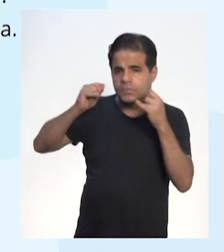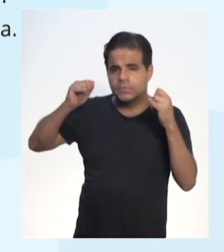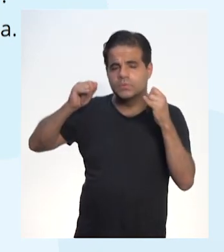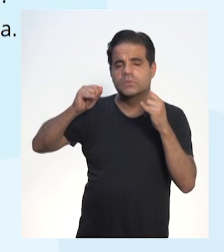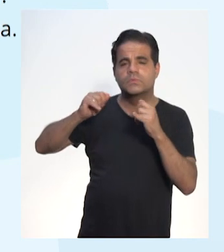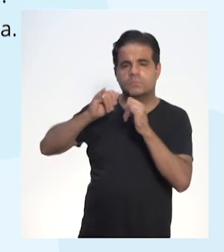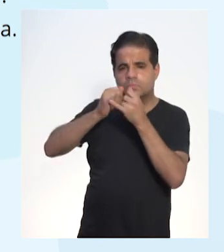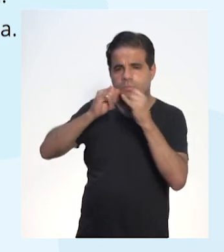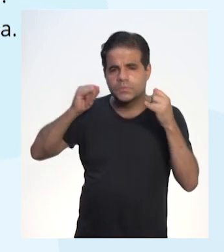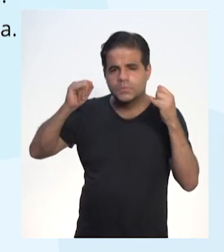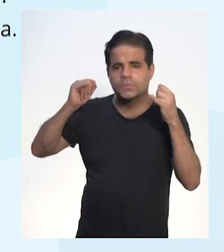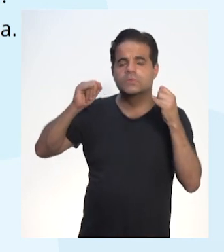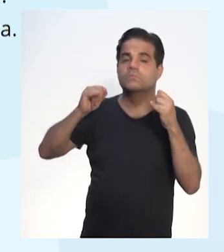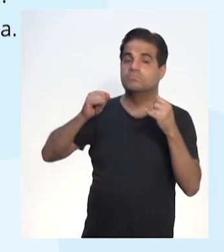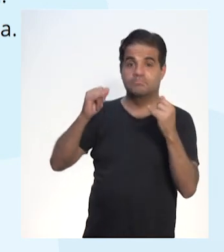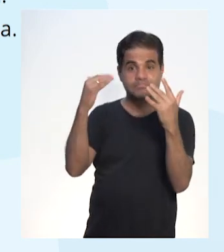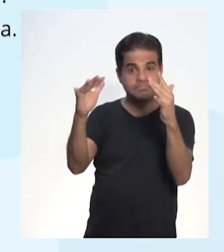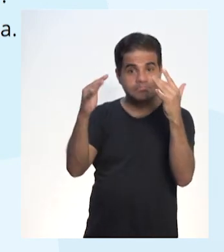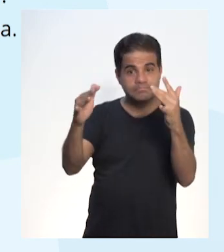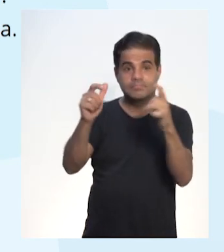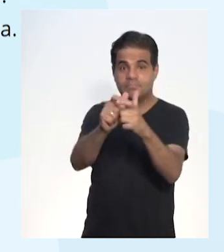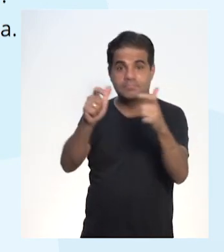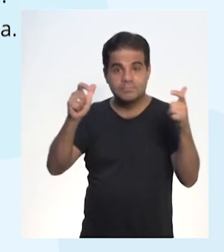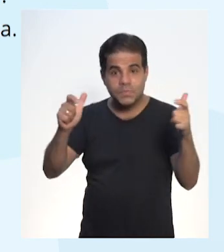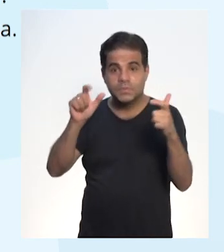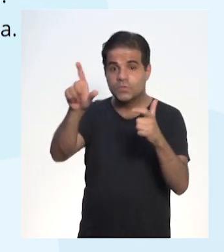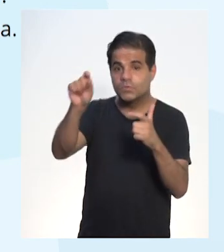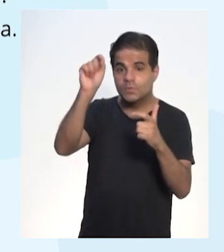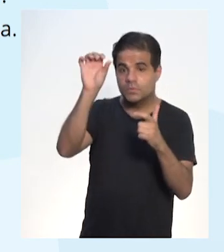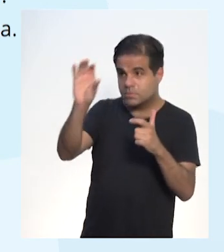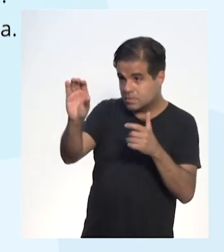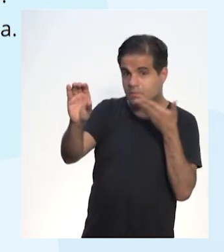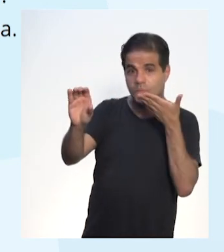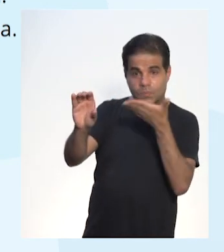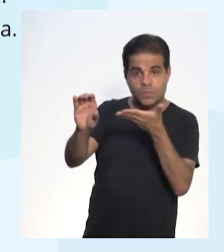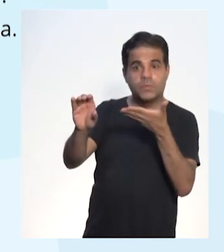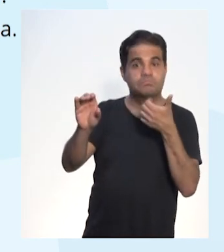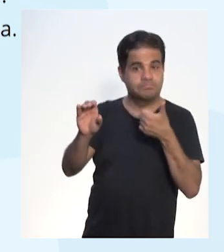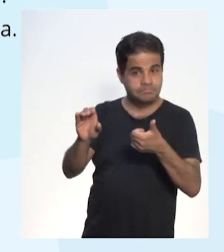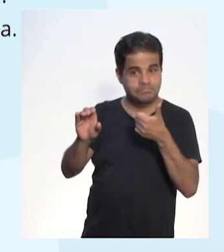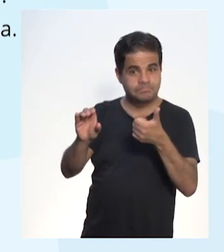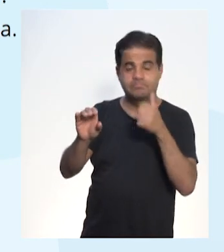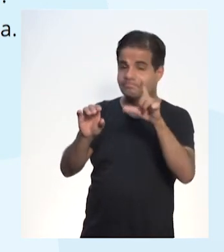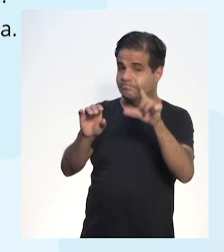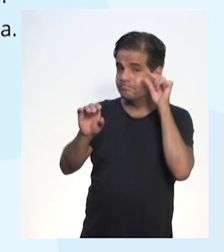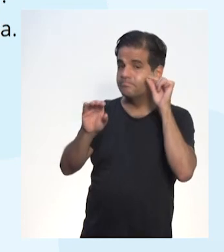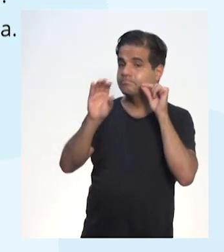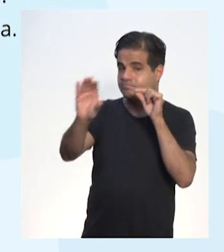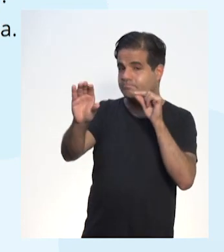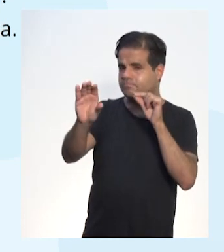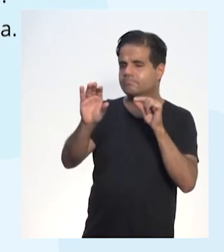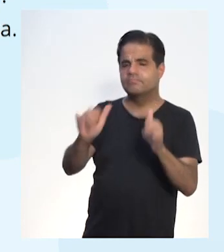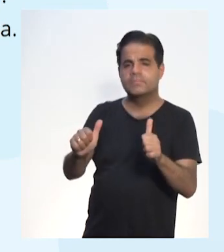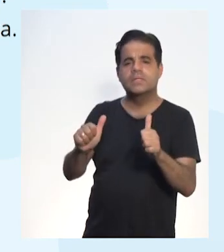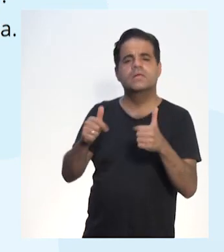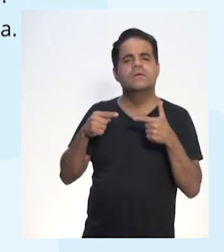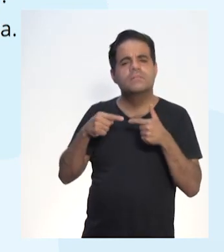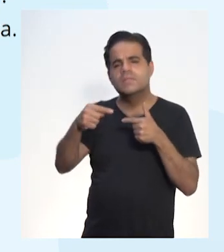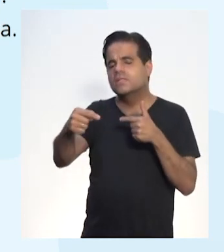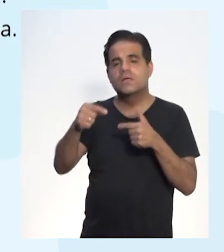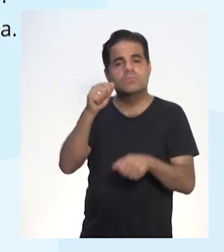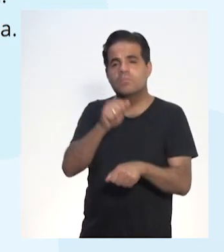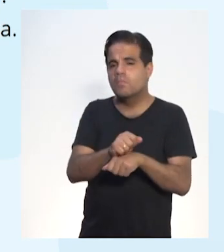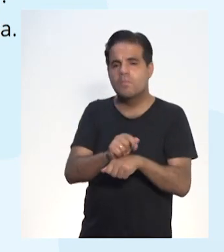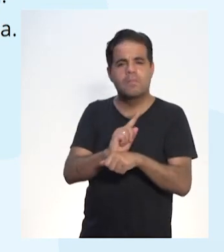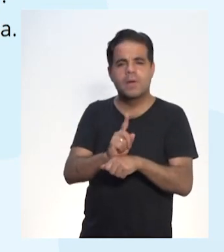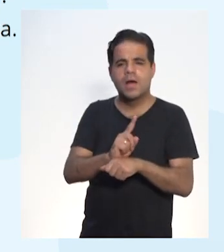elétrica. Em energia elétrica. Parabéns. A maioria escolheu C aqui, né, Giba? Isso. A maioria aqui escolheram C. Bom, mas aí a gente não para,